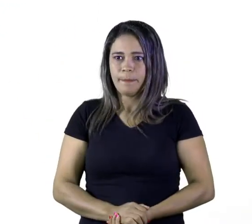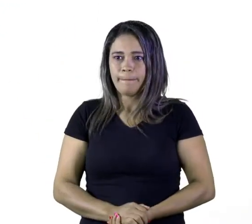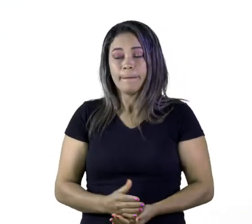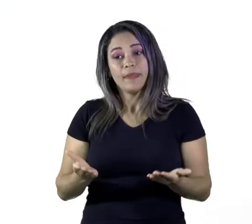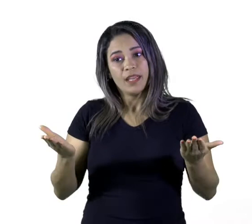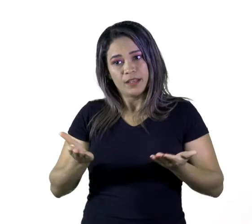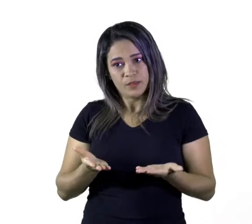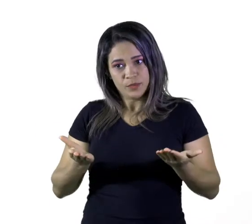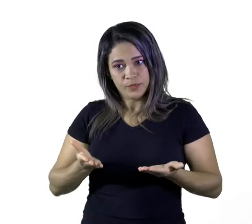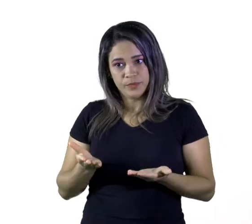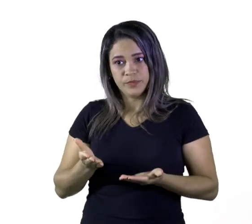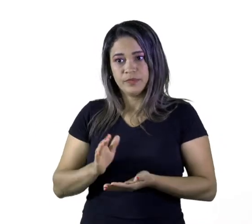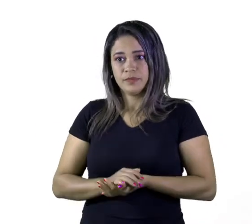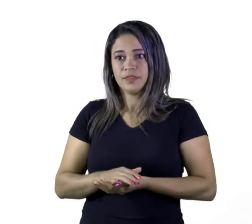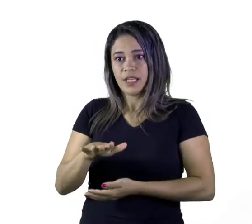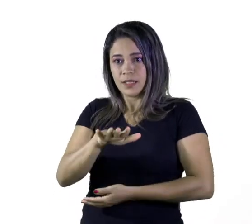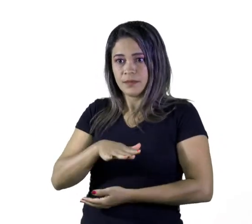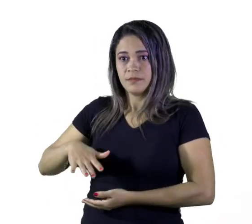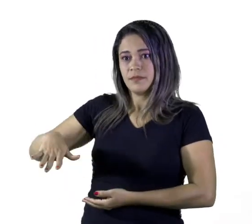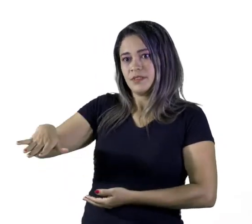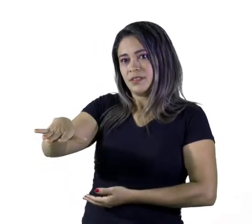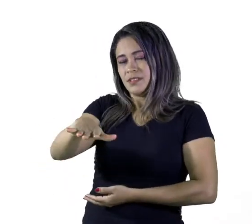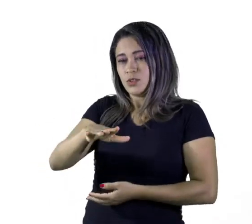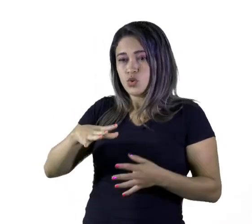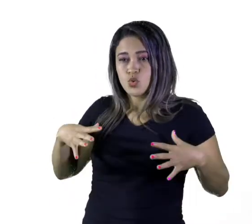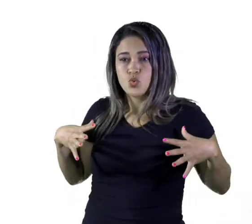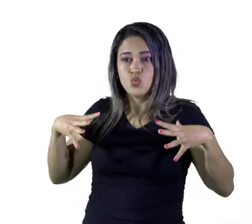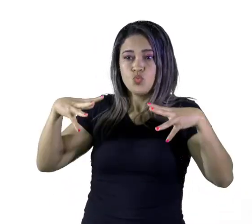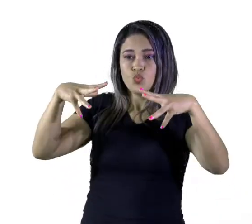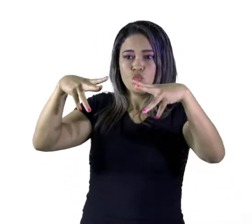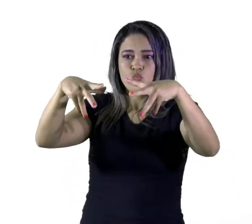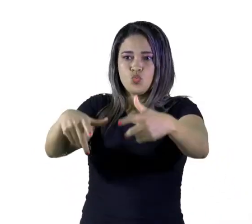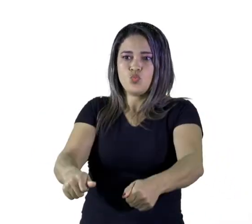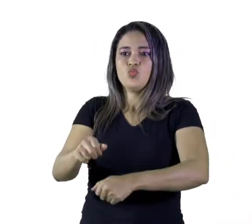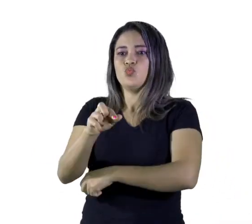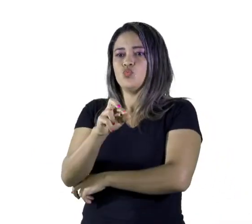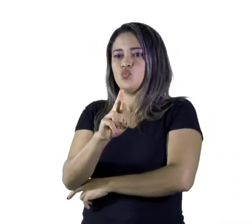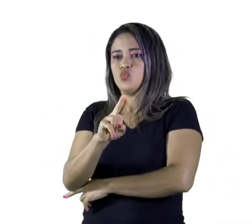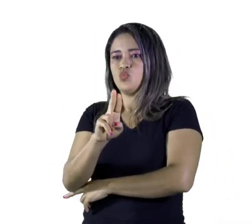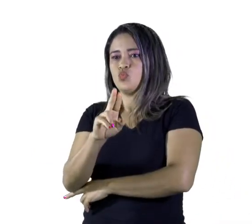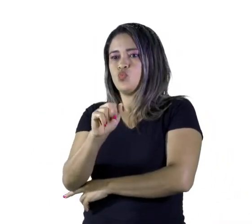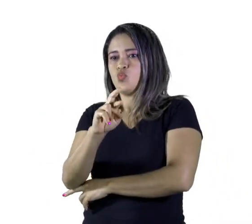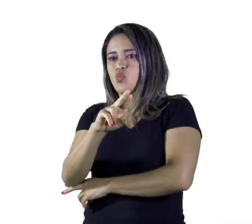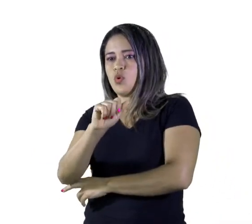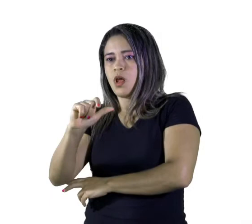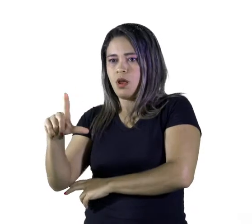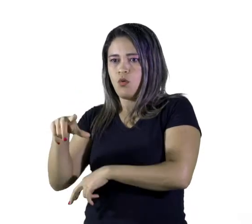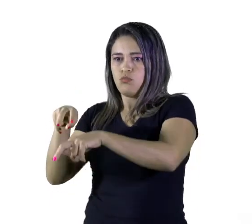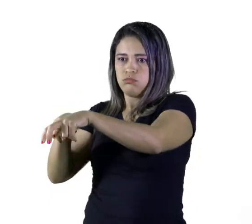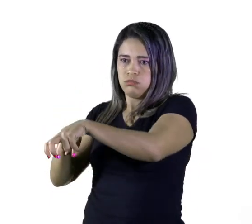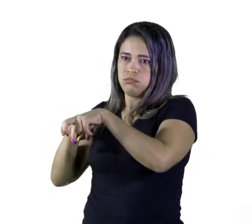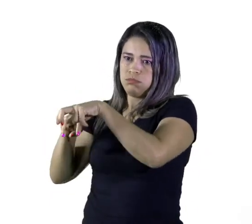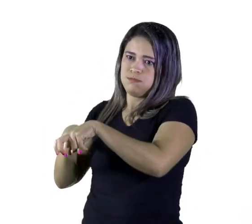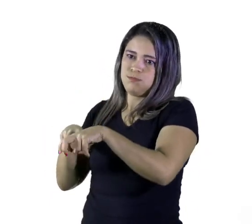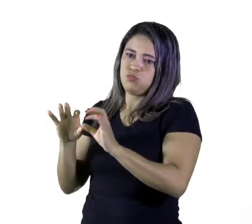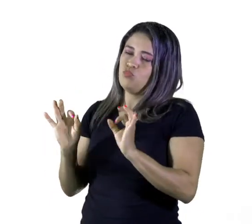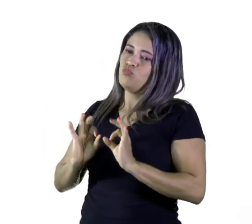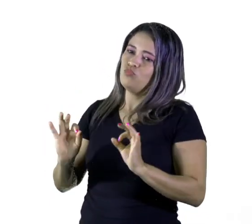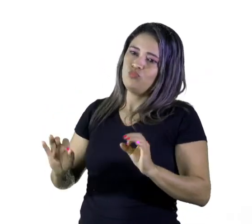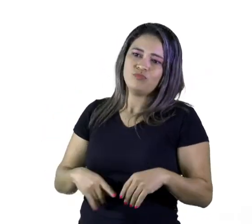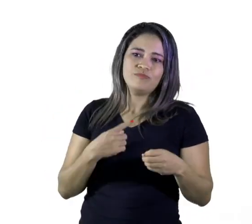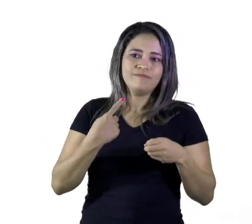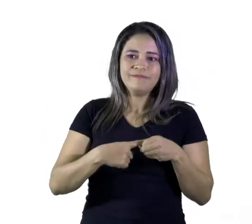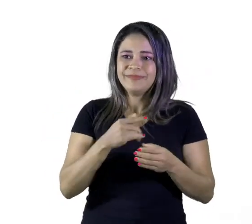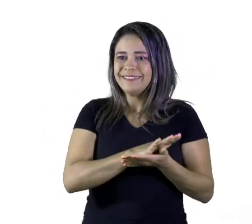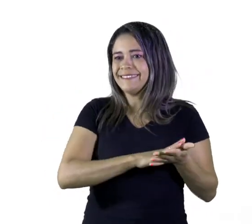Agora, esse aqui é um espaço completamente rural. É uma região de município que não tem zona urbana. É